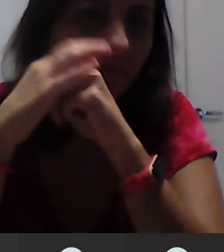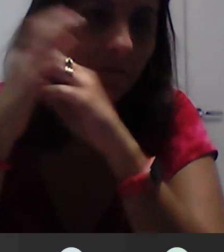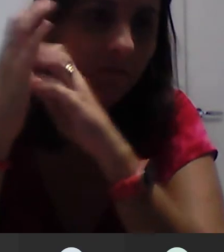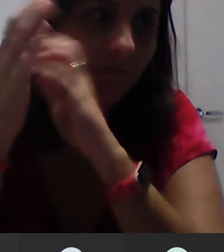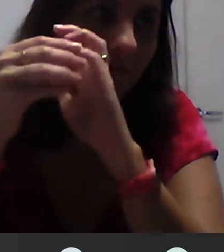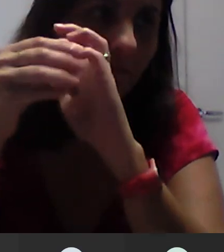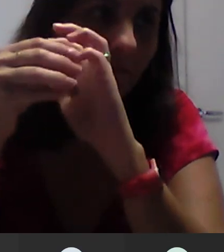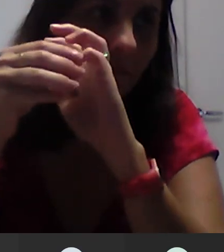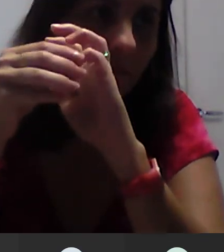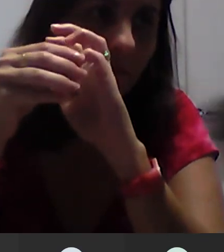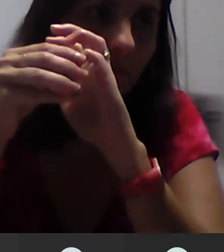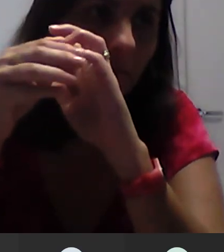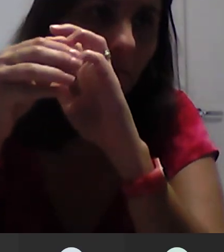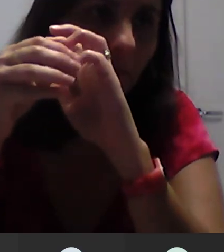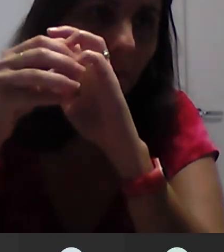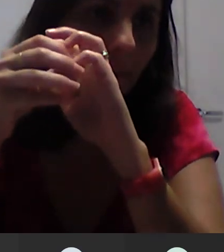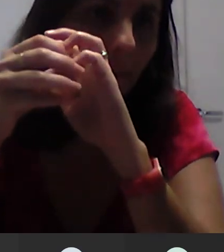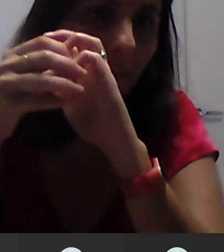porque...